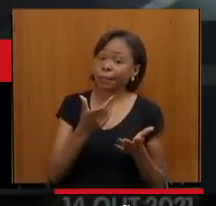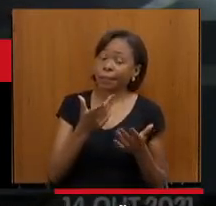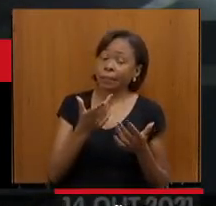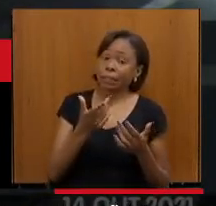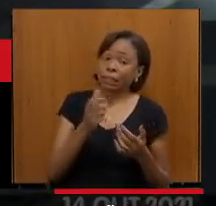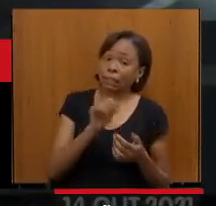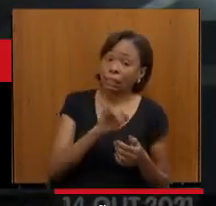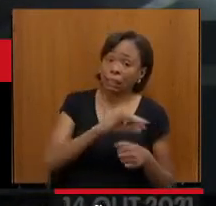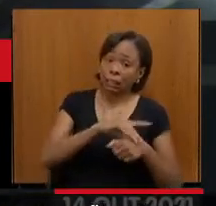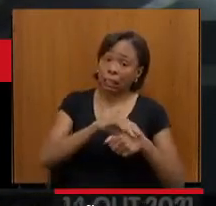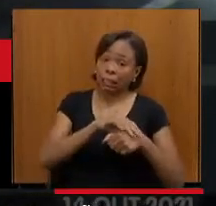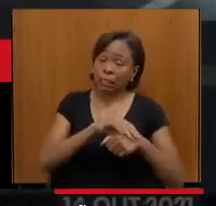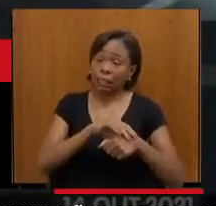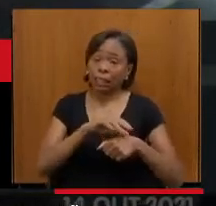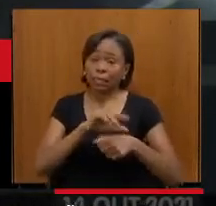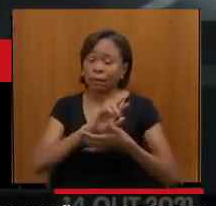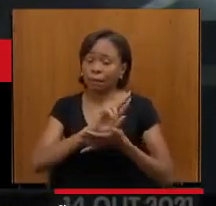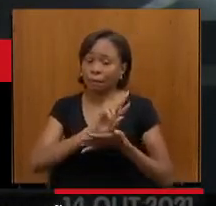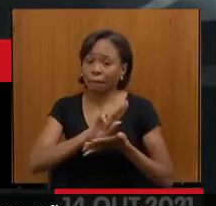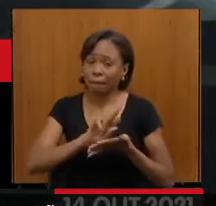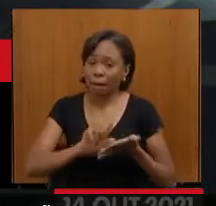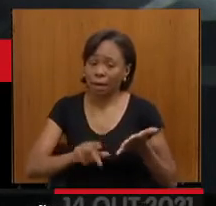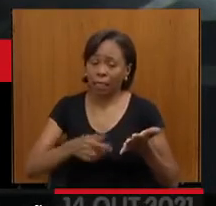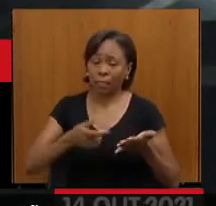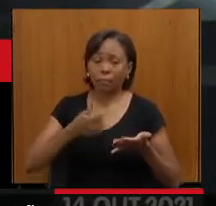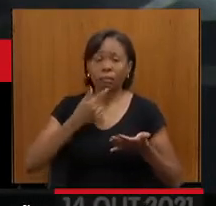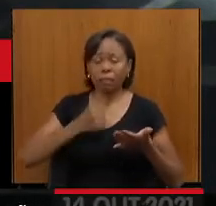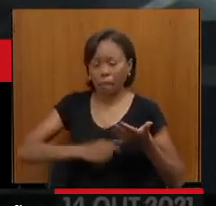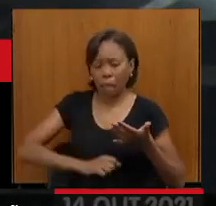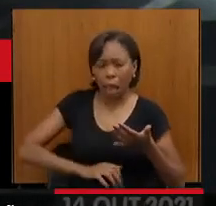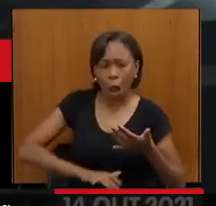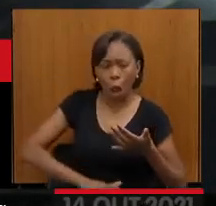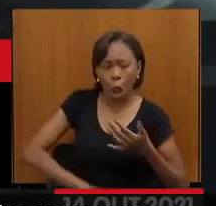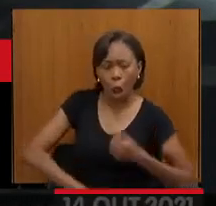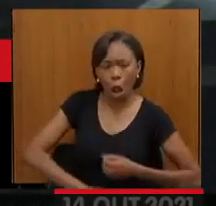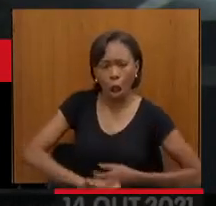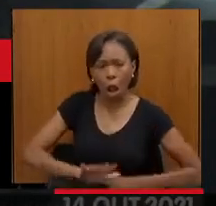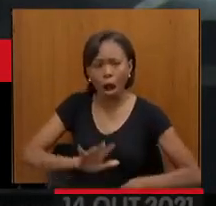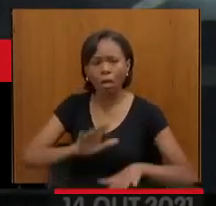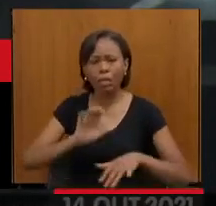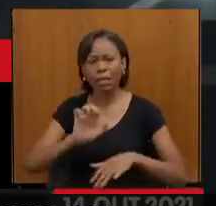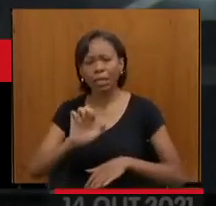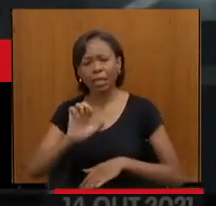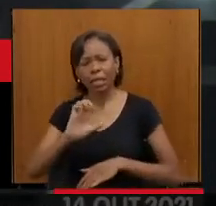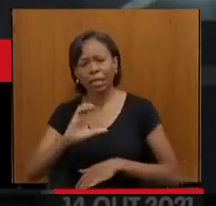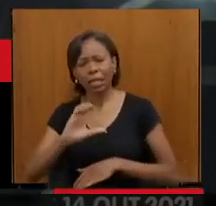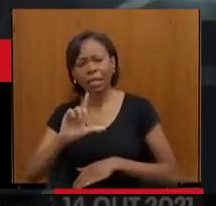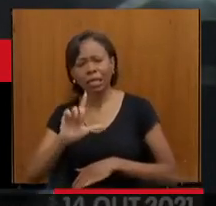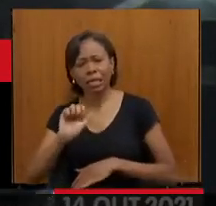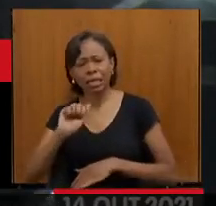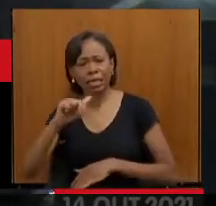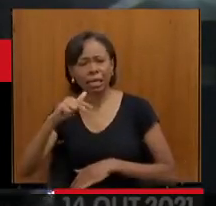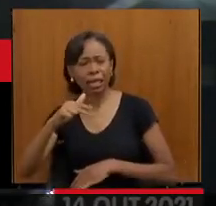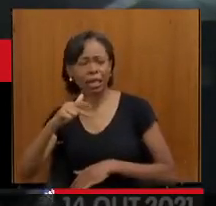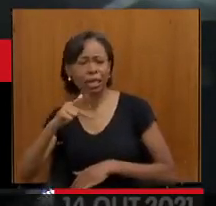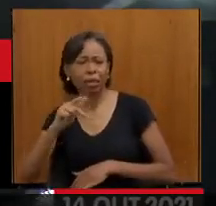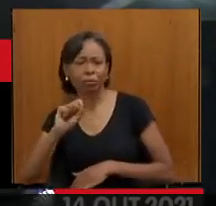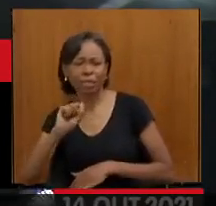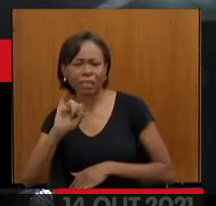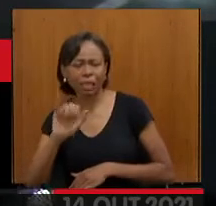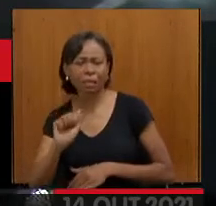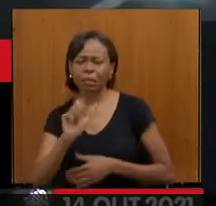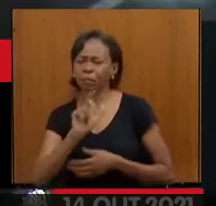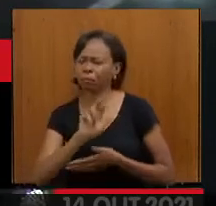hemorragia pós-parto, para enfrentar a sepse, então, como grandes causas dessa mortalidade materna. E,